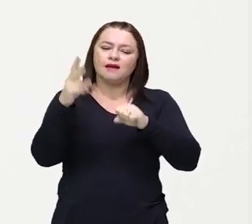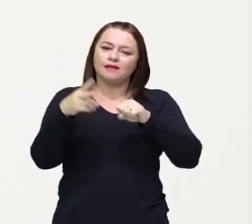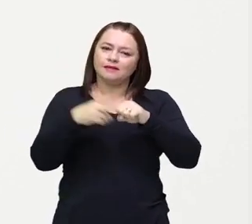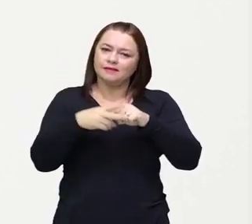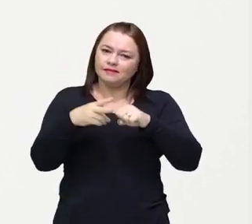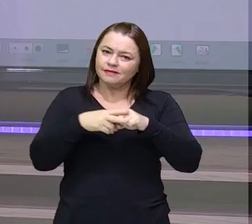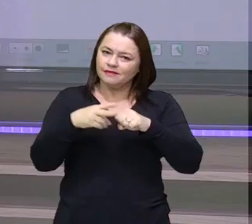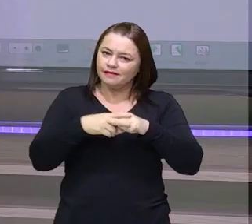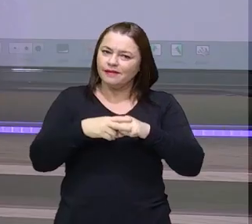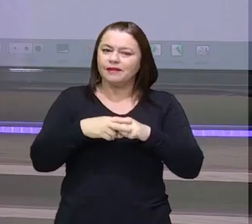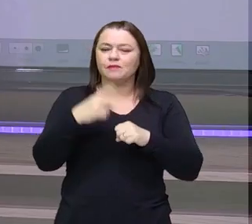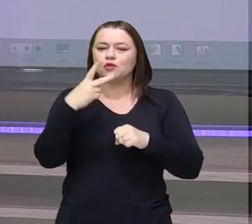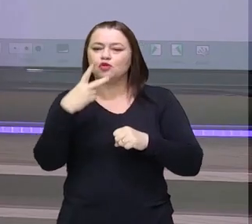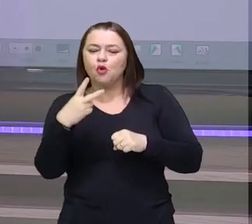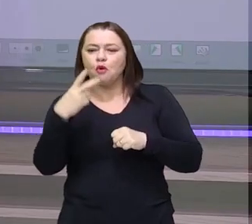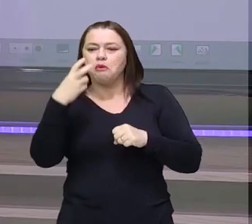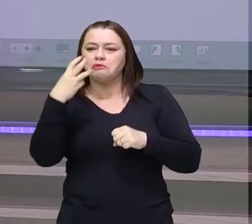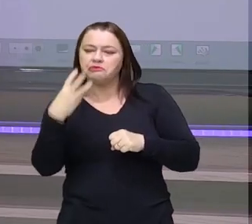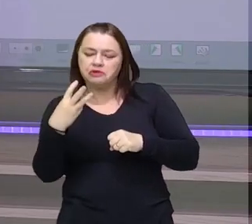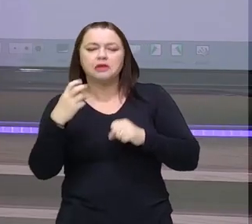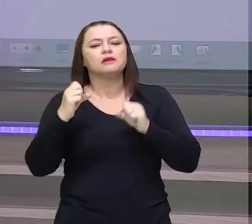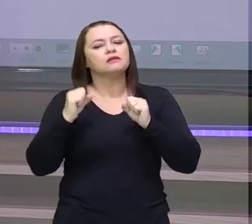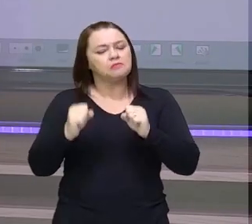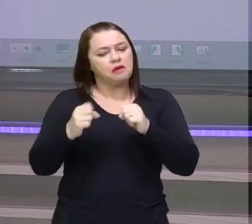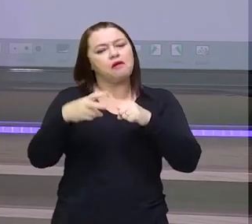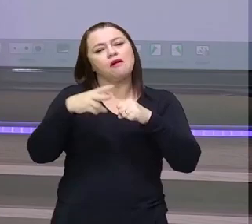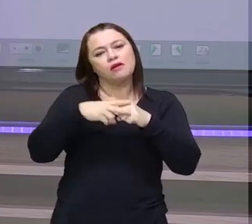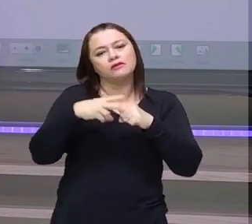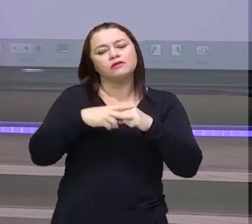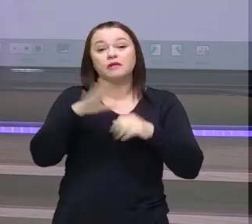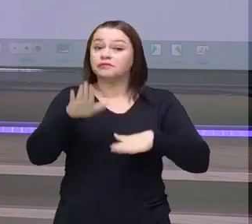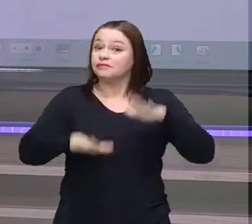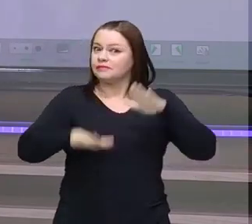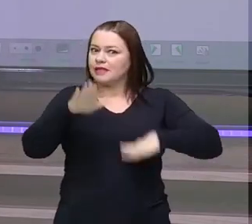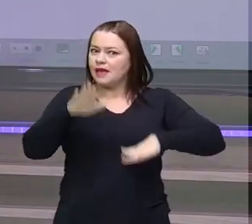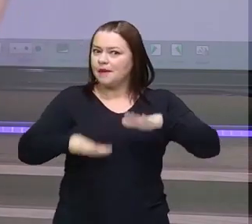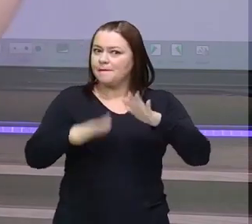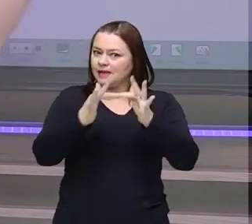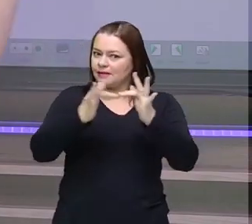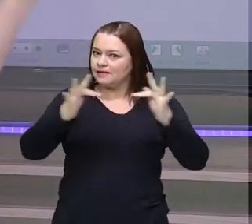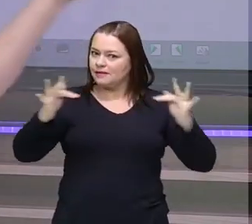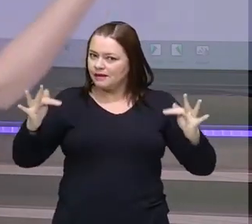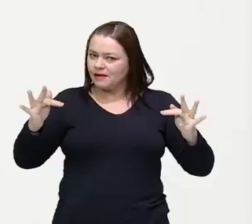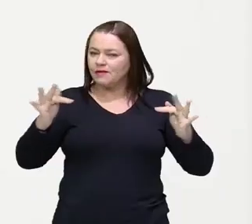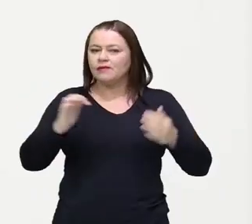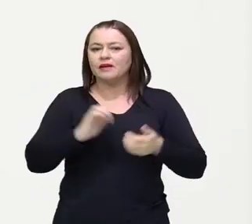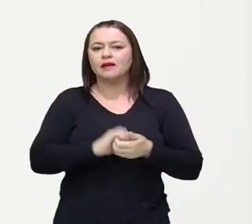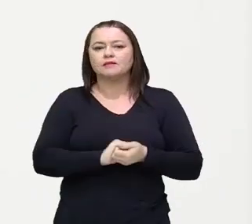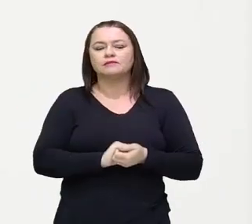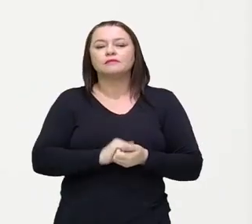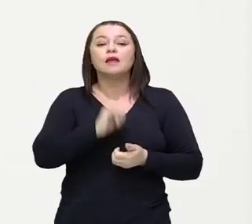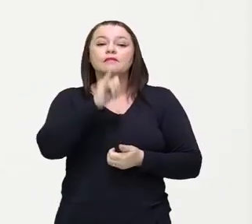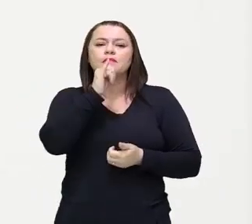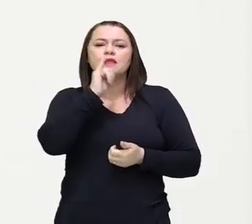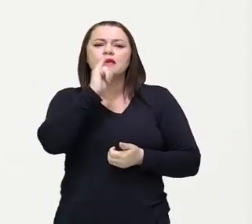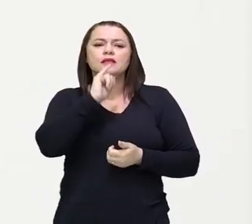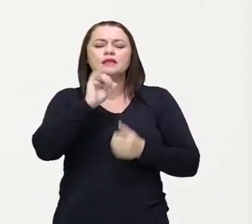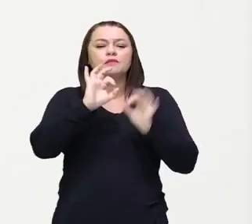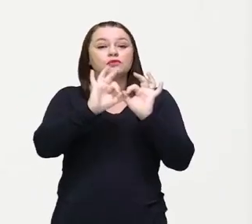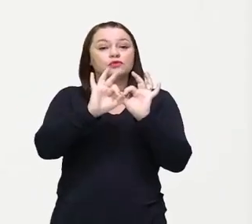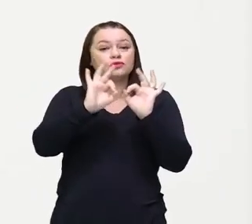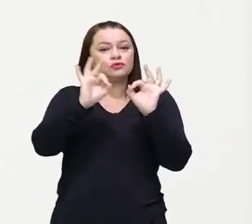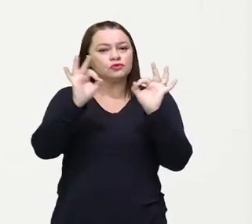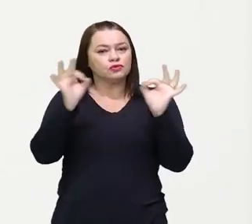apresenta mais de 2 verbos ou até 3, depende do período. Aqui no simples, crianças, prestem